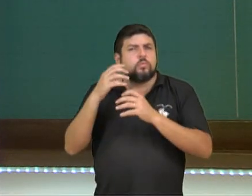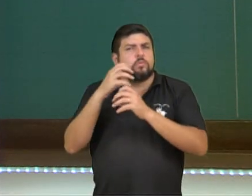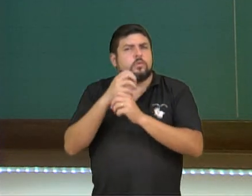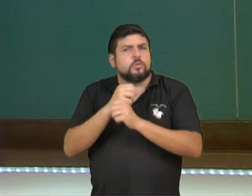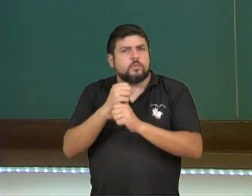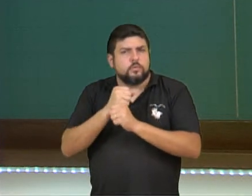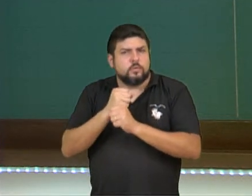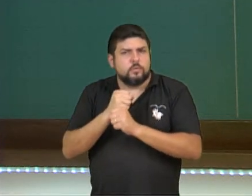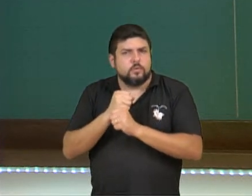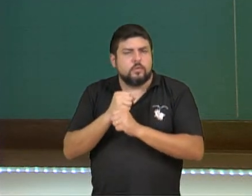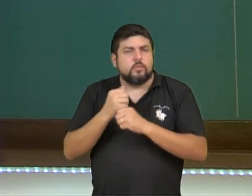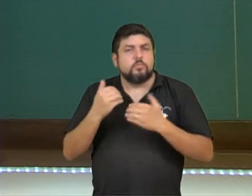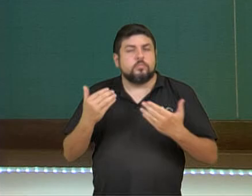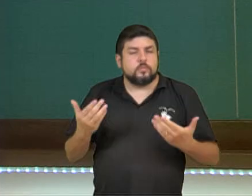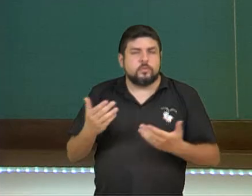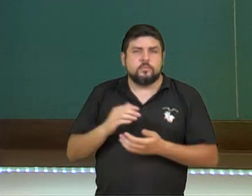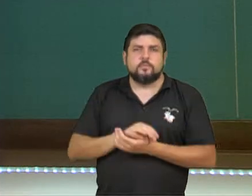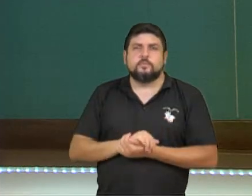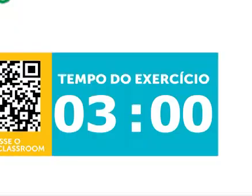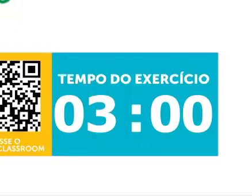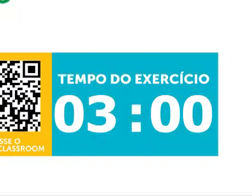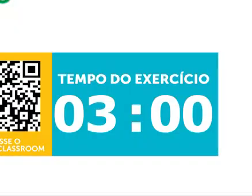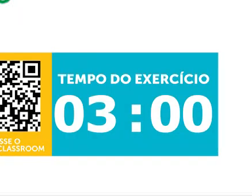da sala de reuniões e já volto.